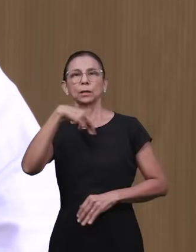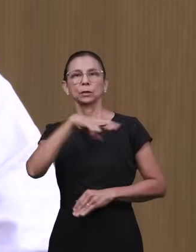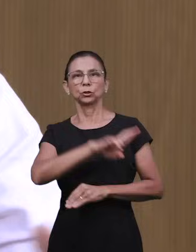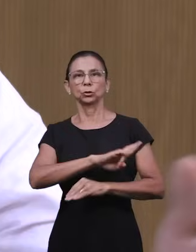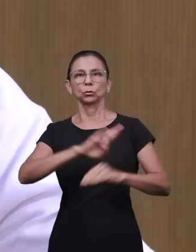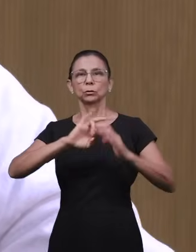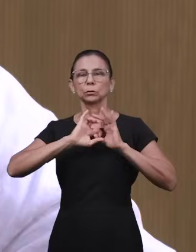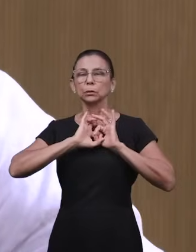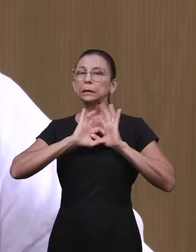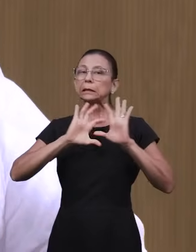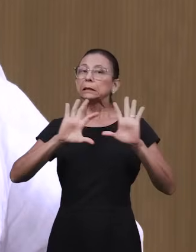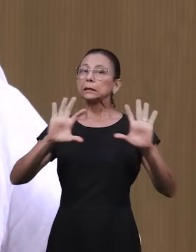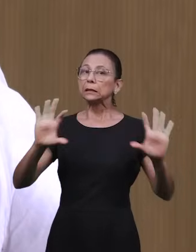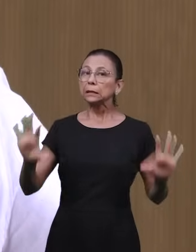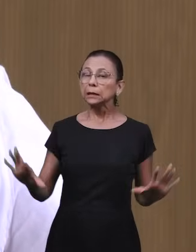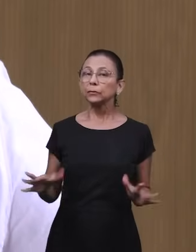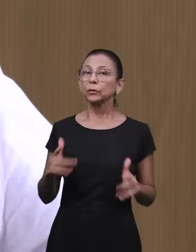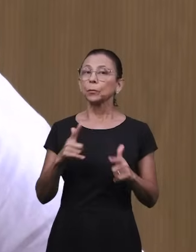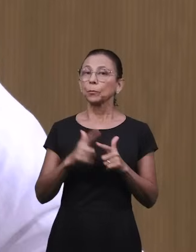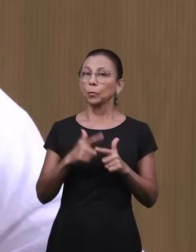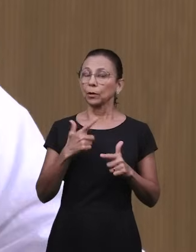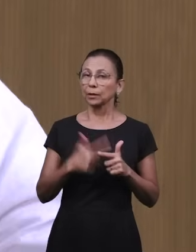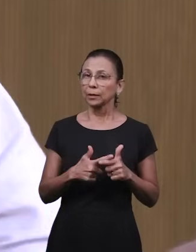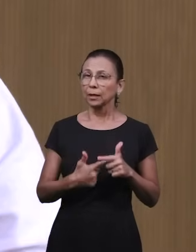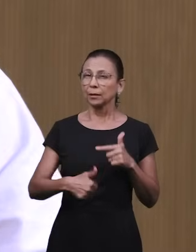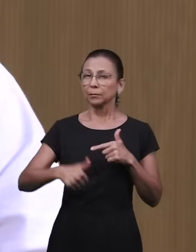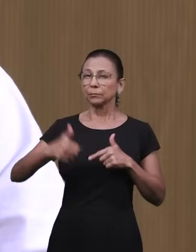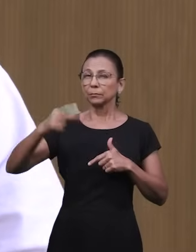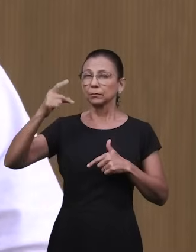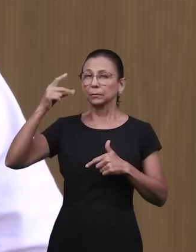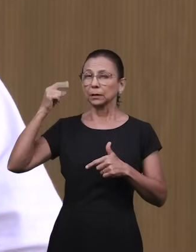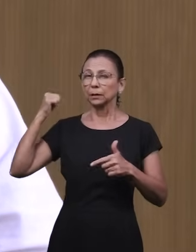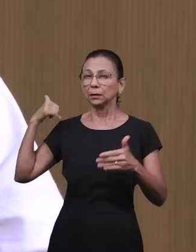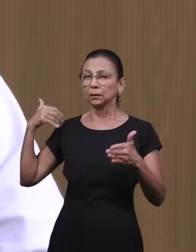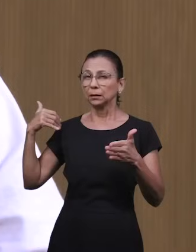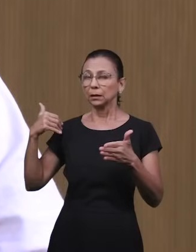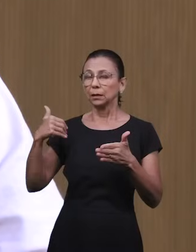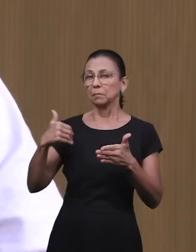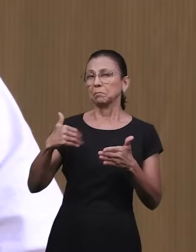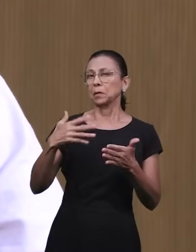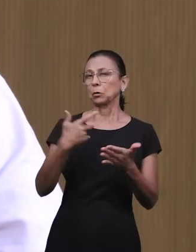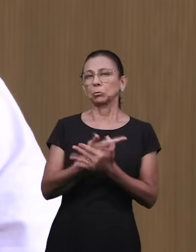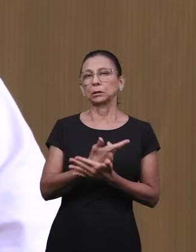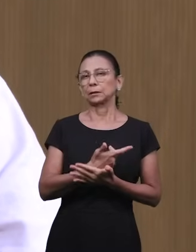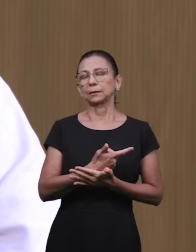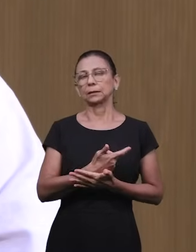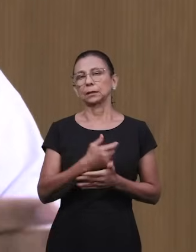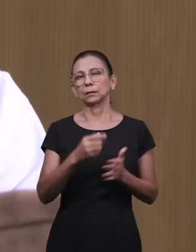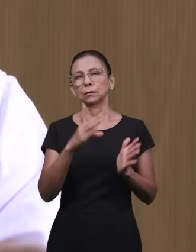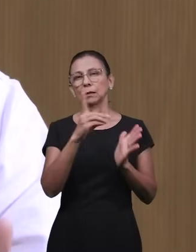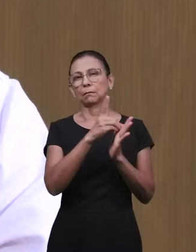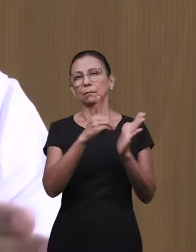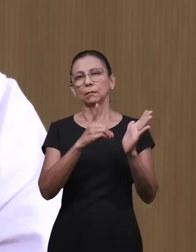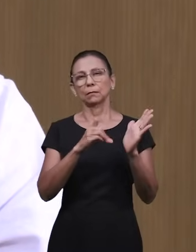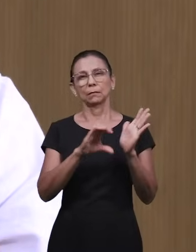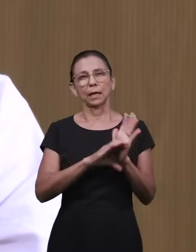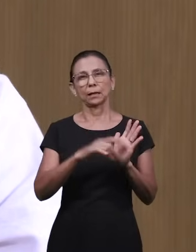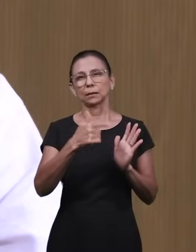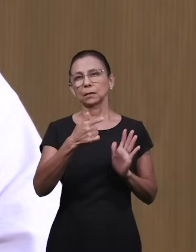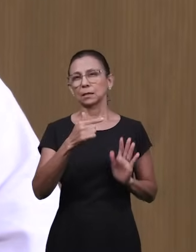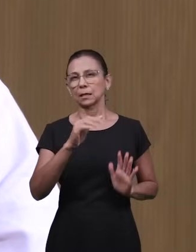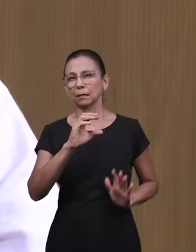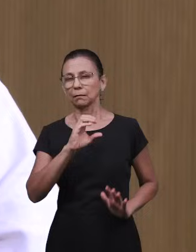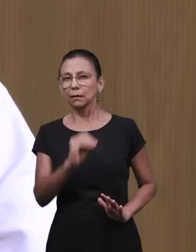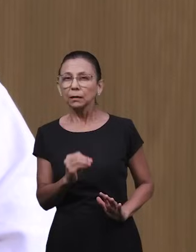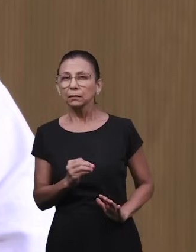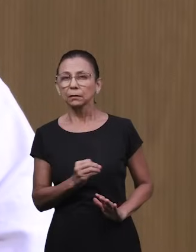que vinha acontecendo desde a década de 70 com Nero, por exemplo, nas 10 grandes